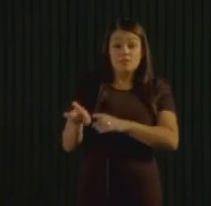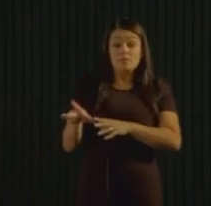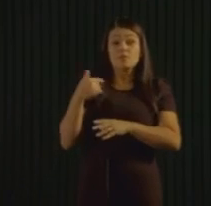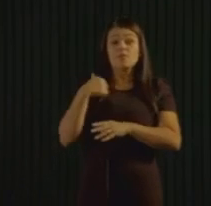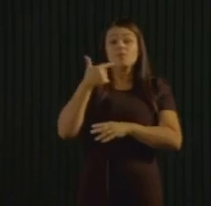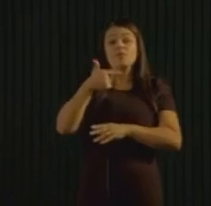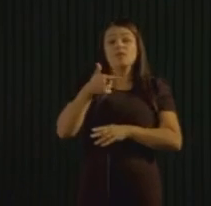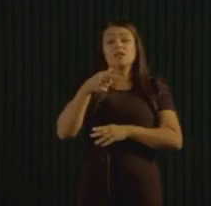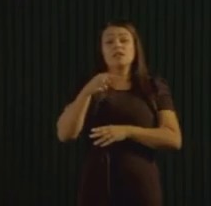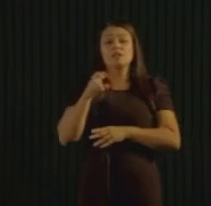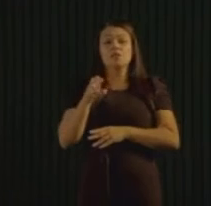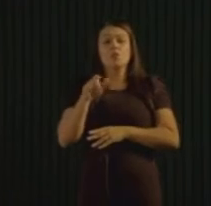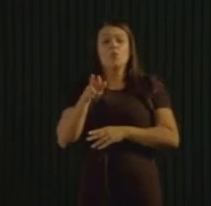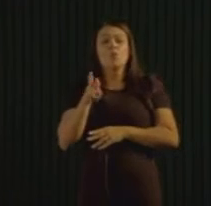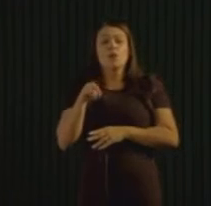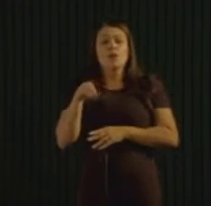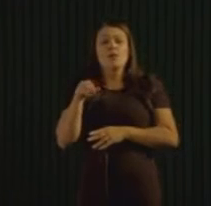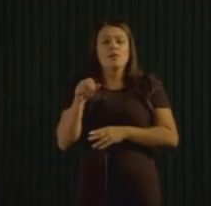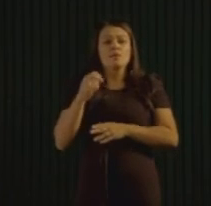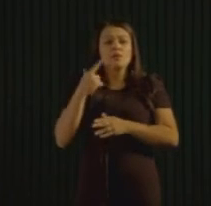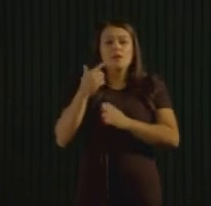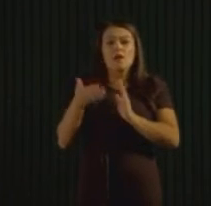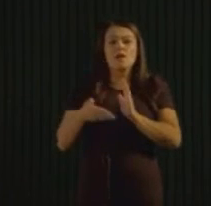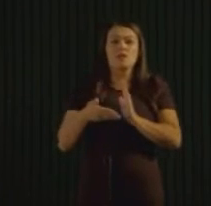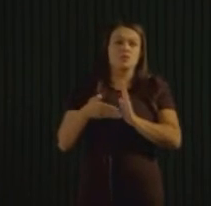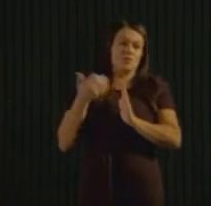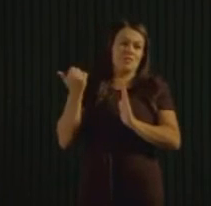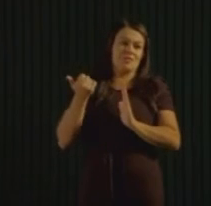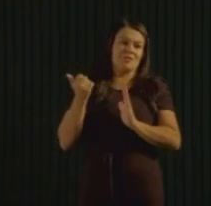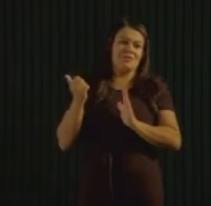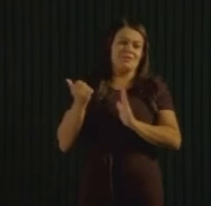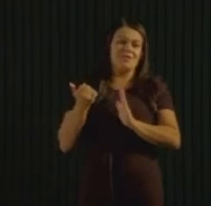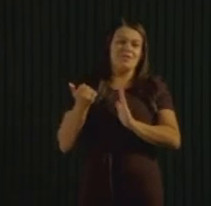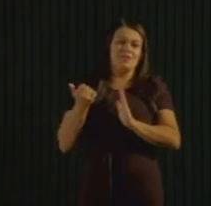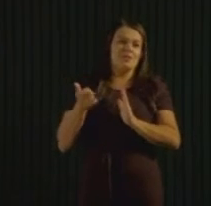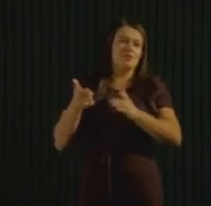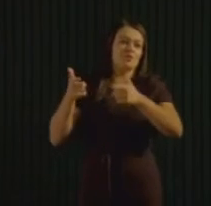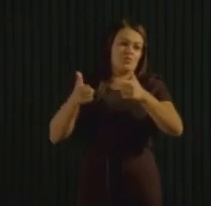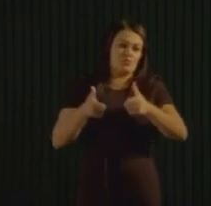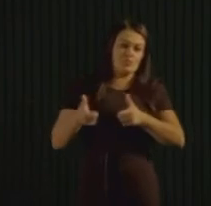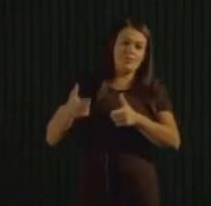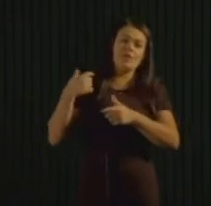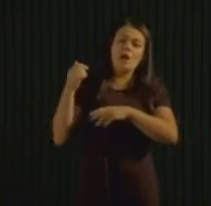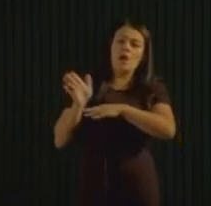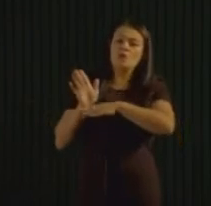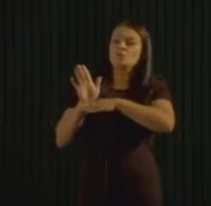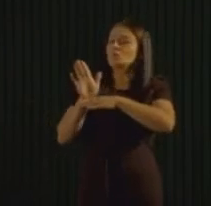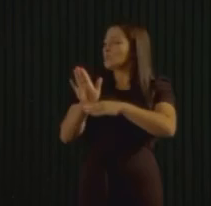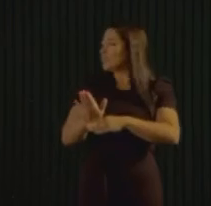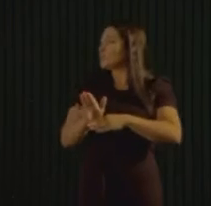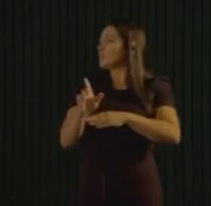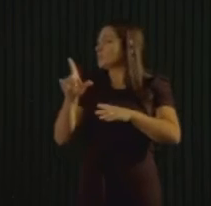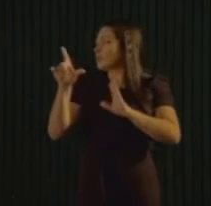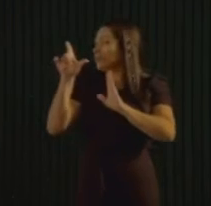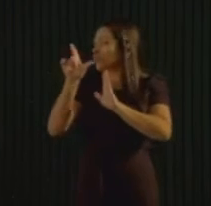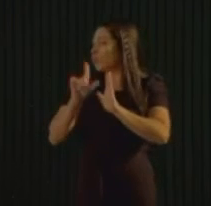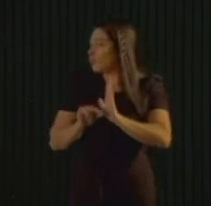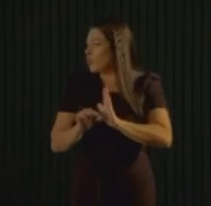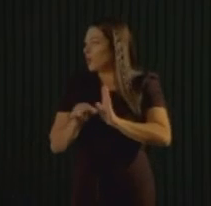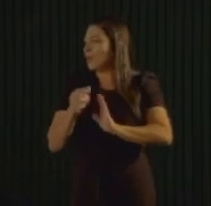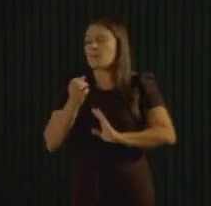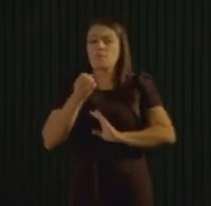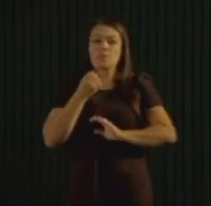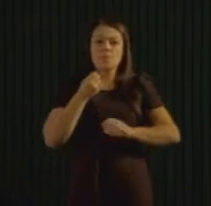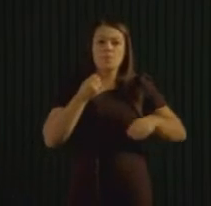gramas de resíduo é retirado do ambiente. Então a gente criou com eles um sistema, um projeto totalmente personalizado. Eles têm